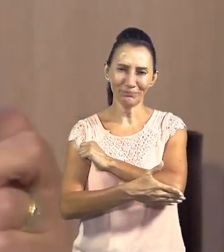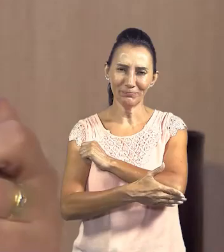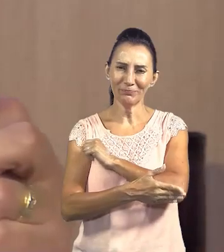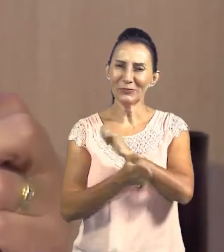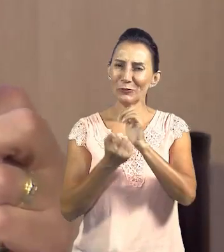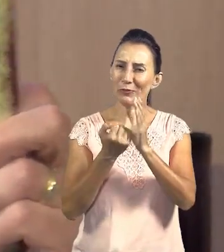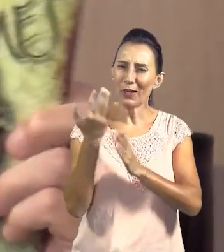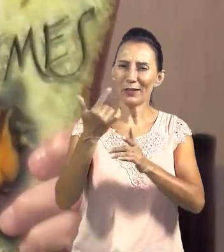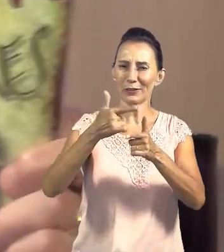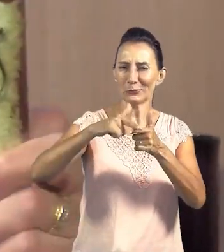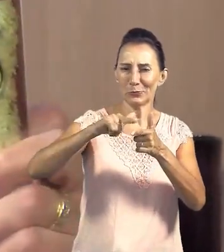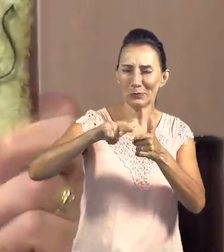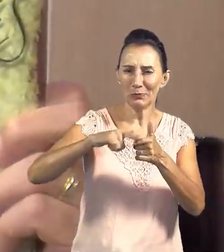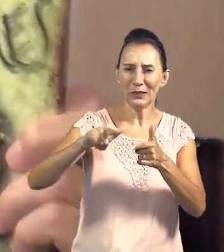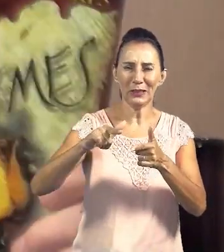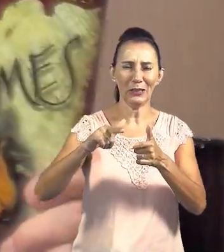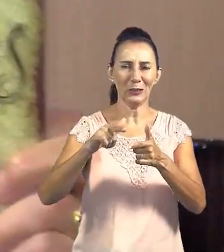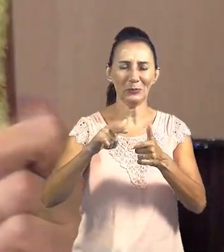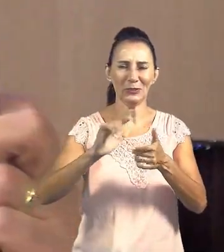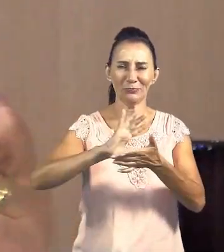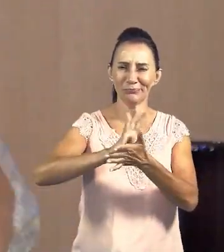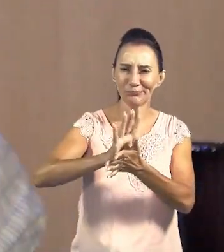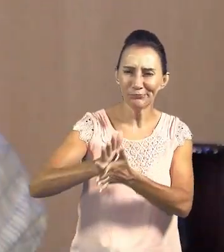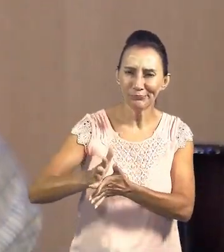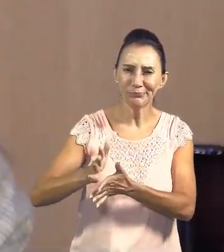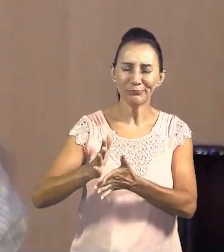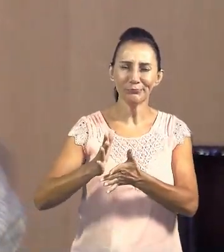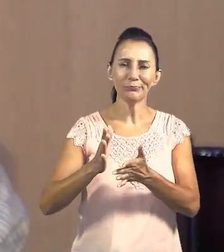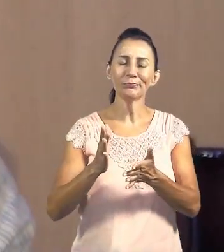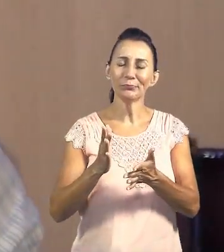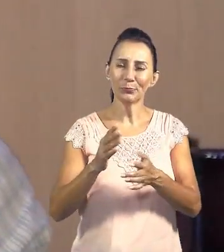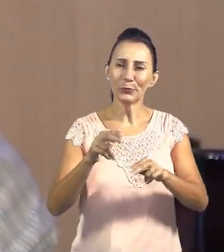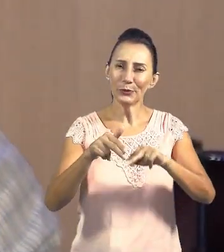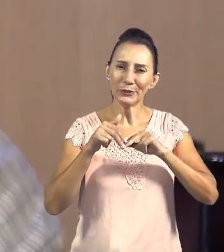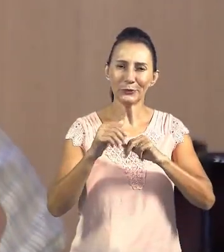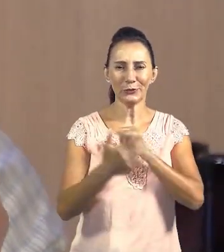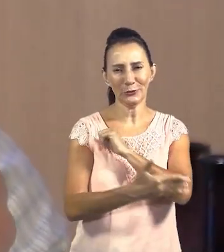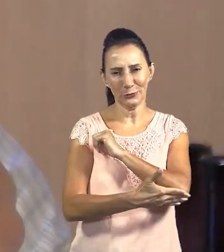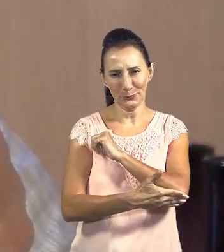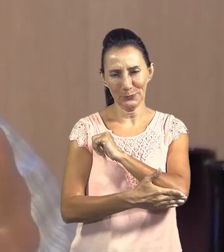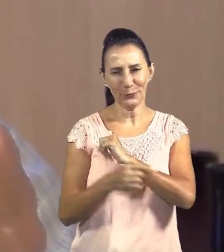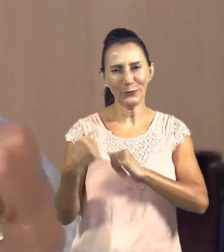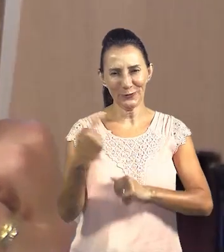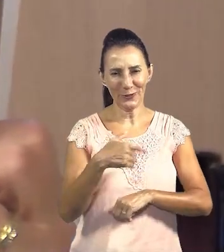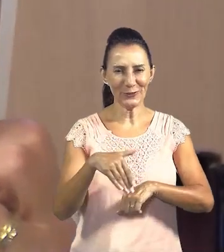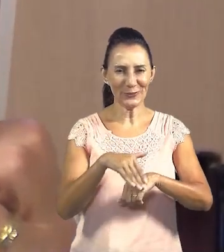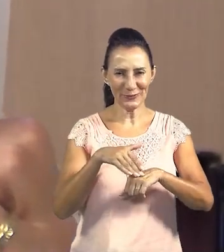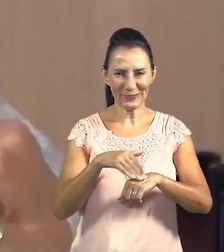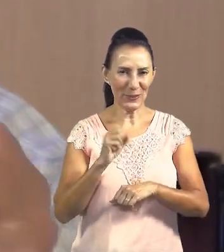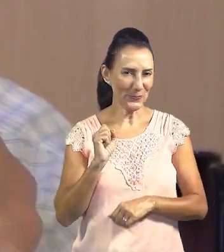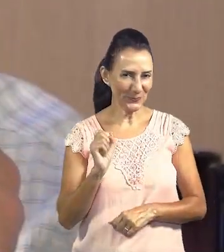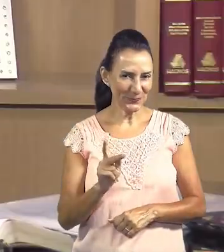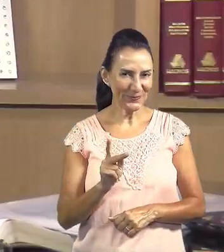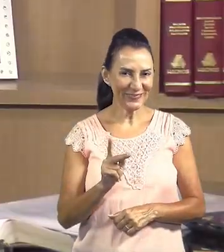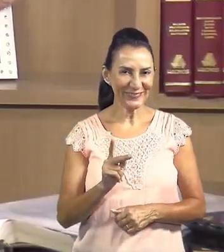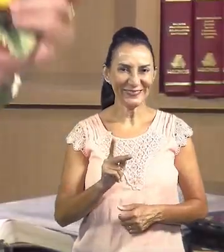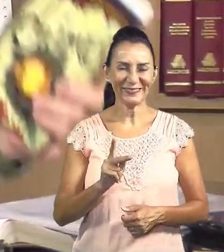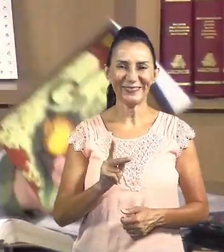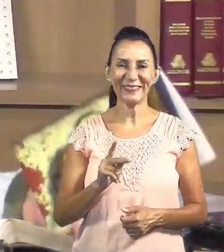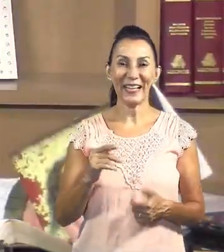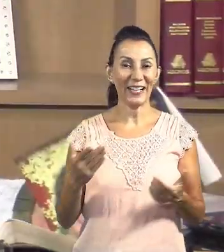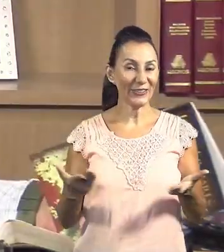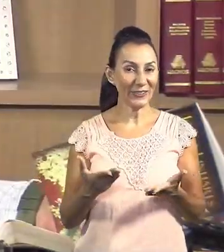pode trazer, quantas mortes, quantas destruições, e vamos conversar sobre isso. Vai ser muito bom, tá?